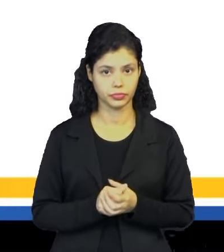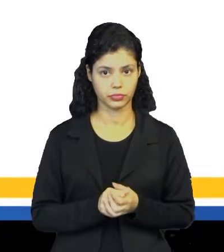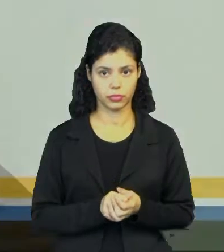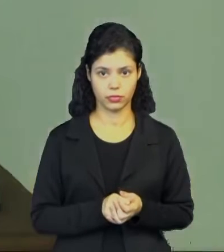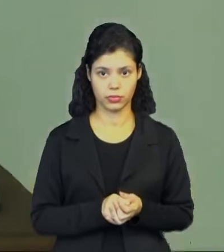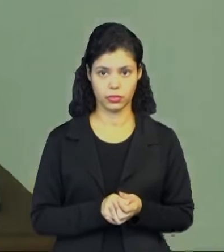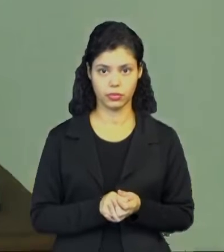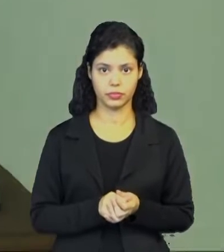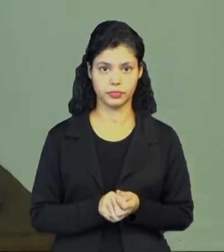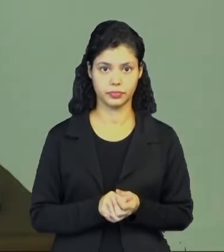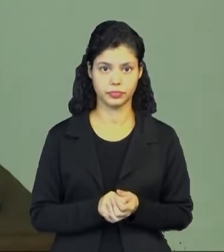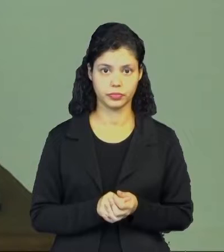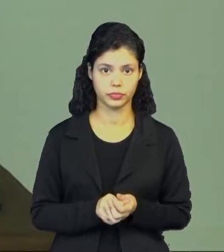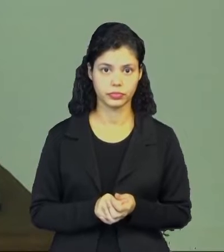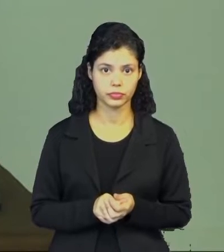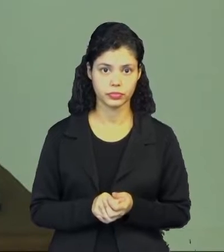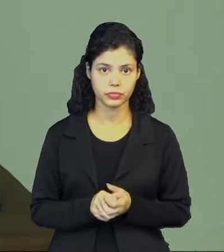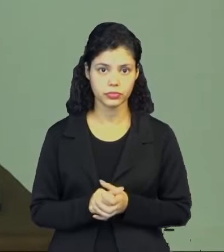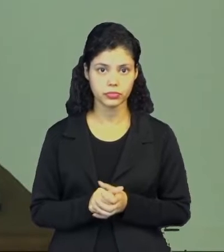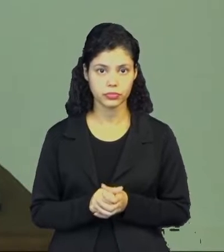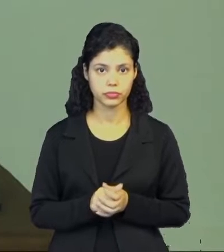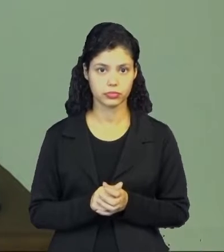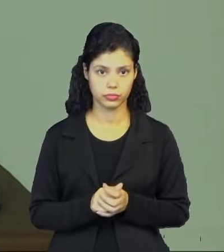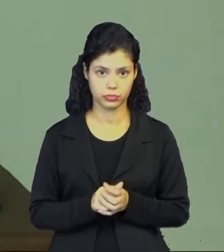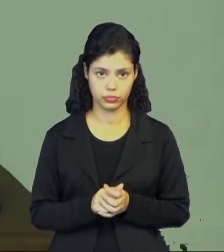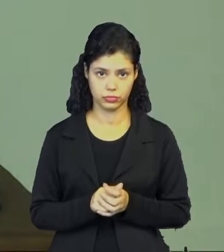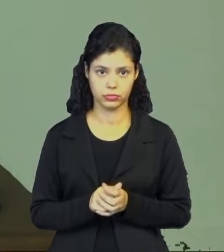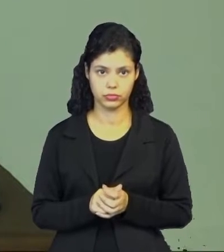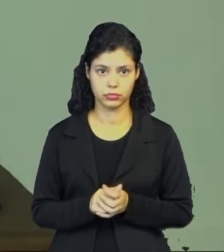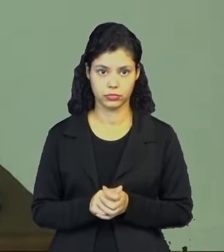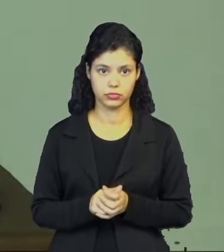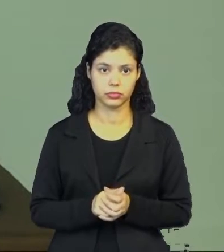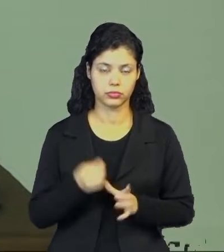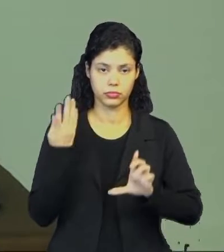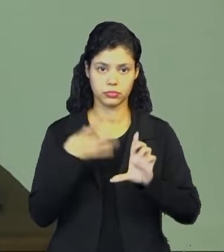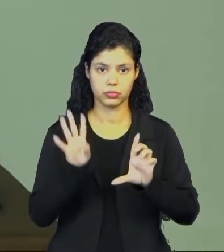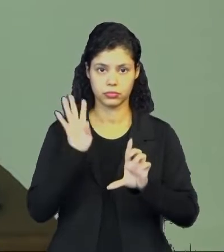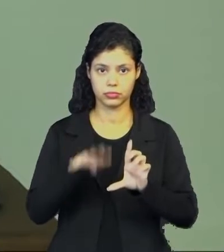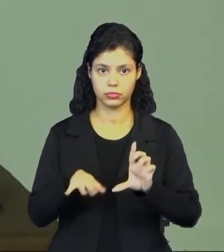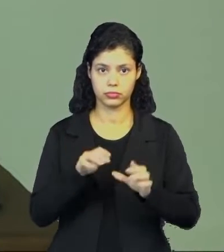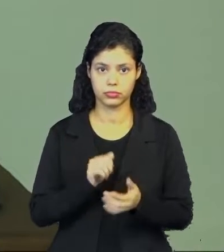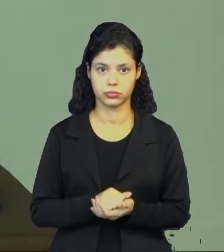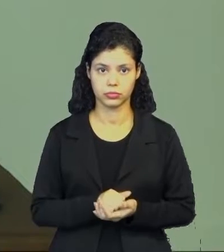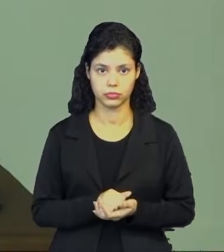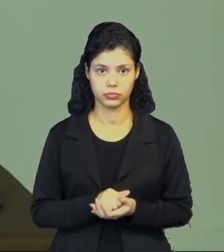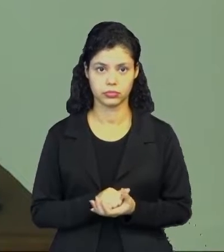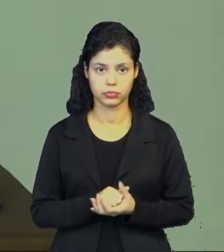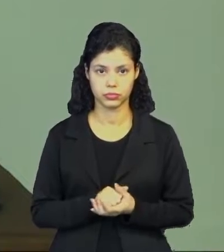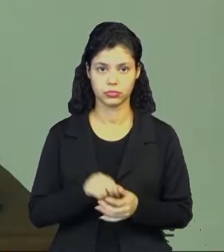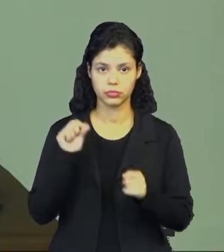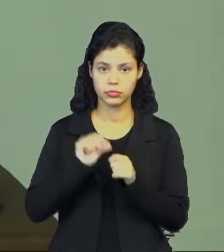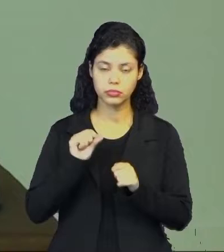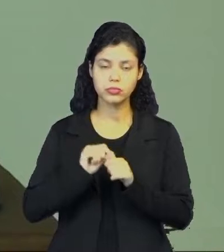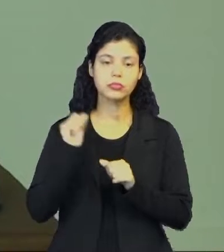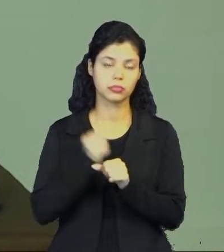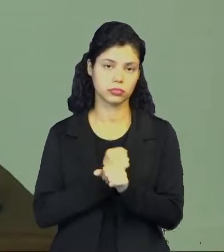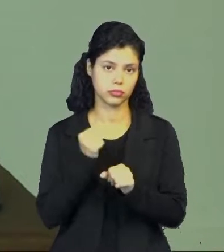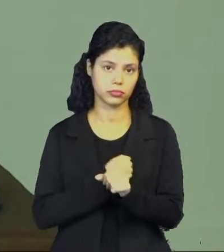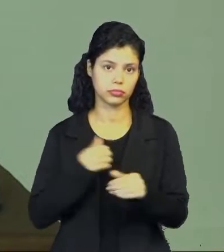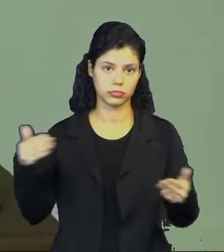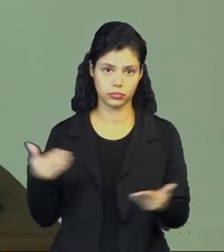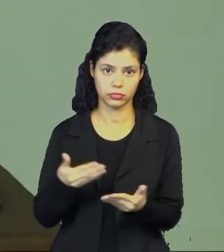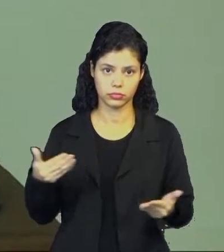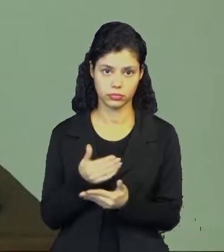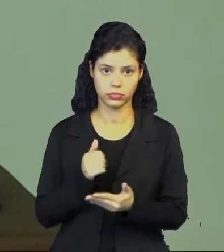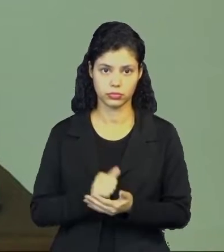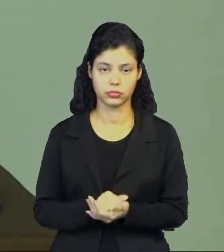comigo. Saia do gráfico, vamos para a nossa tabela aqui. A nossa tabela, a gente vai construir